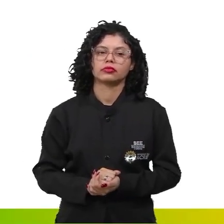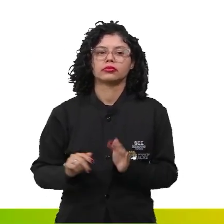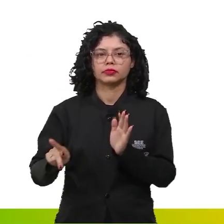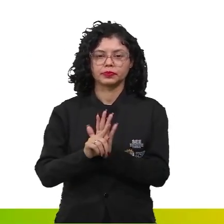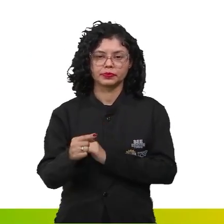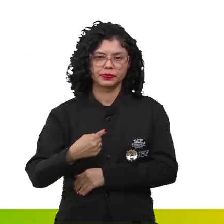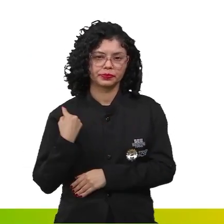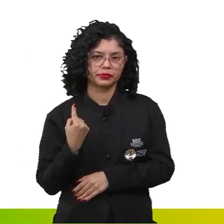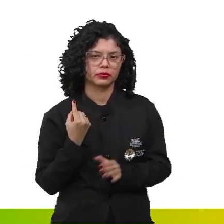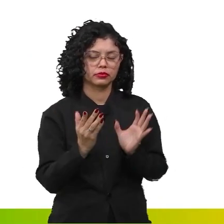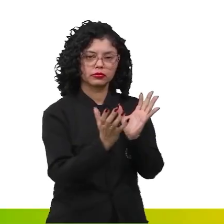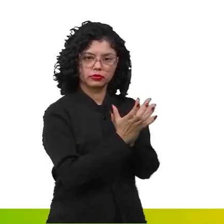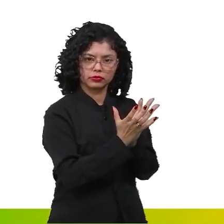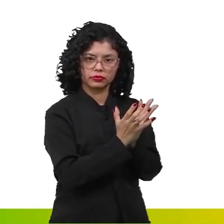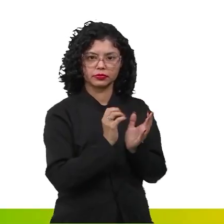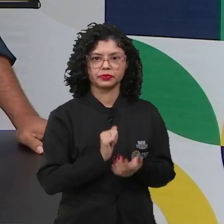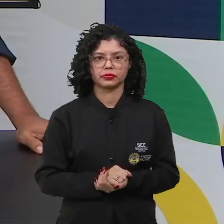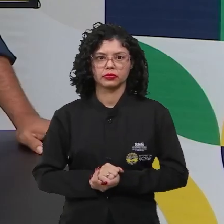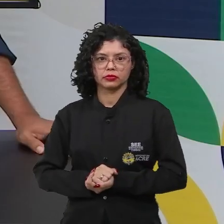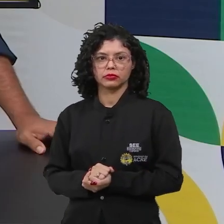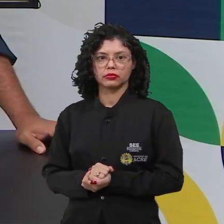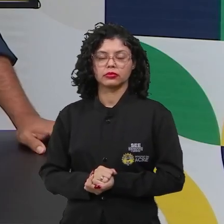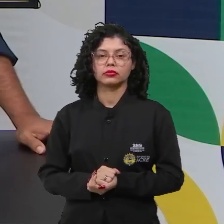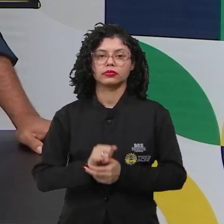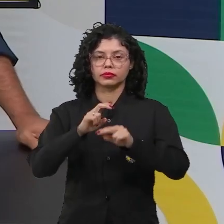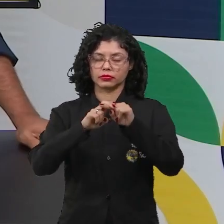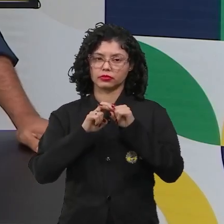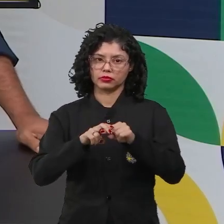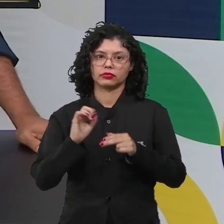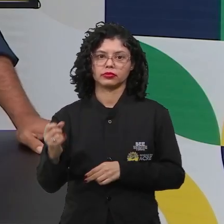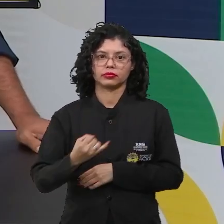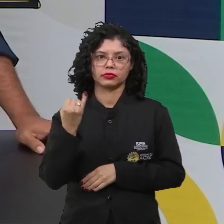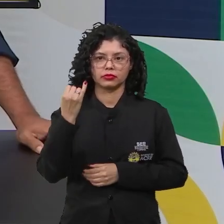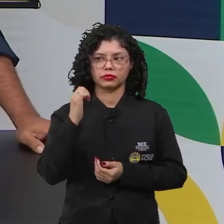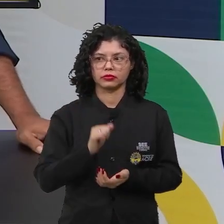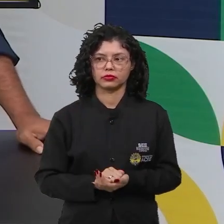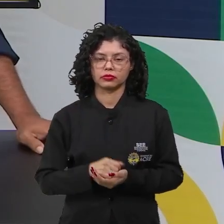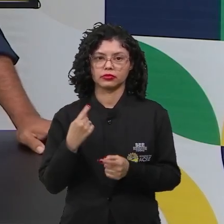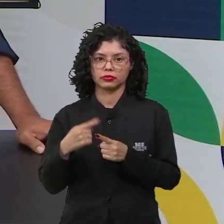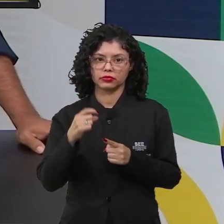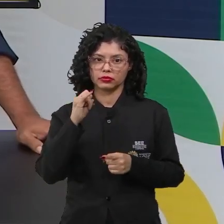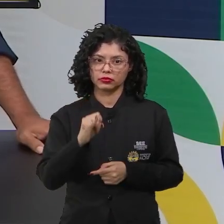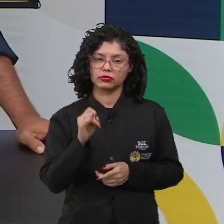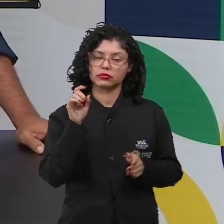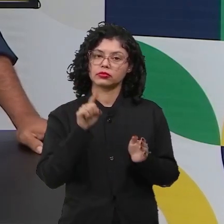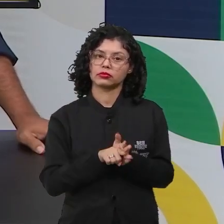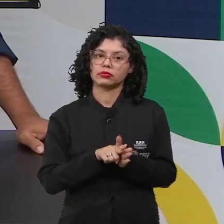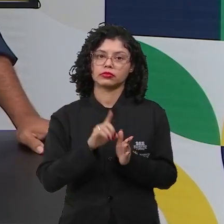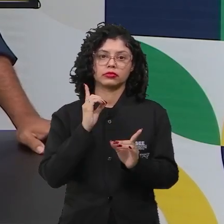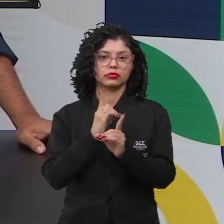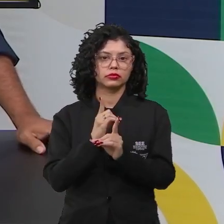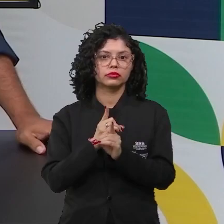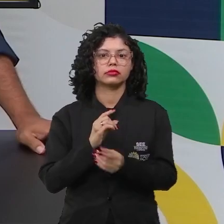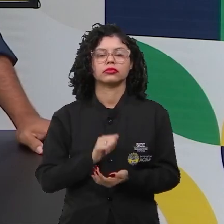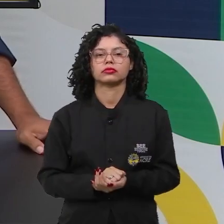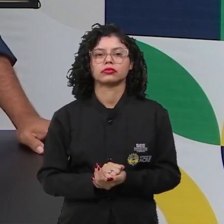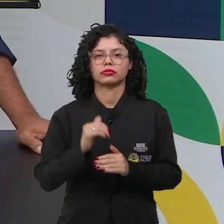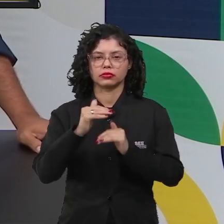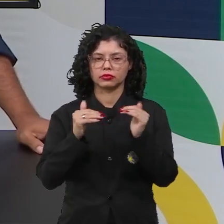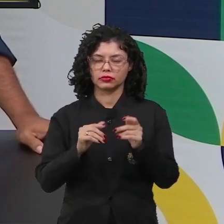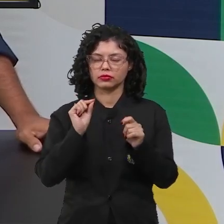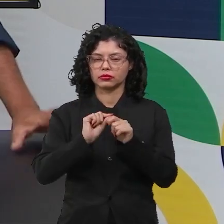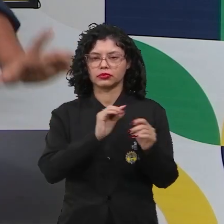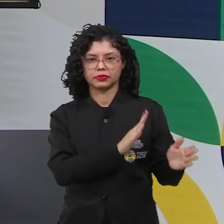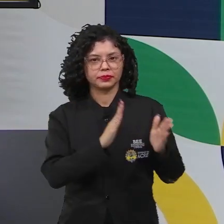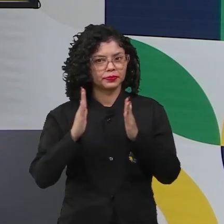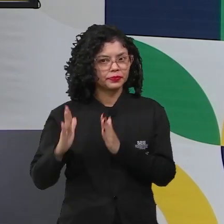fortalecendo a identidade individual e coletiva. E por isso que é importante incluir, porque se é uma questão de identificação e todos fazem